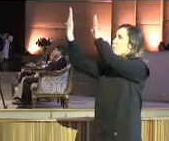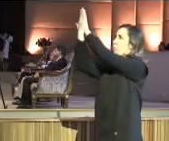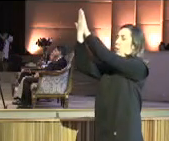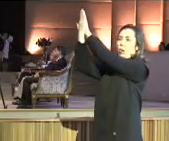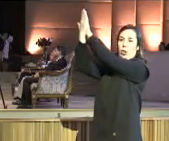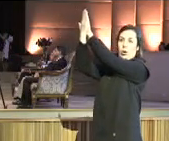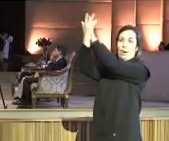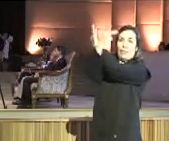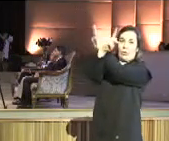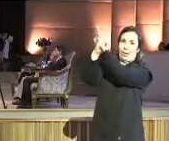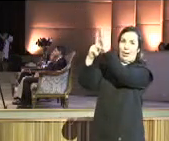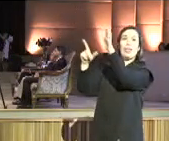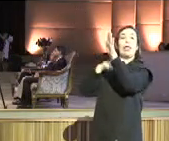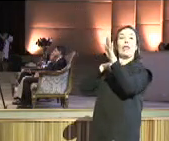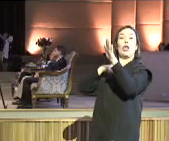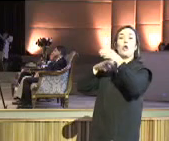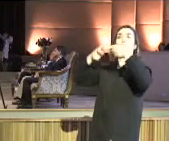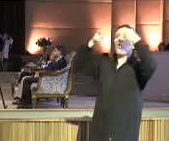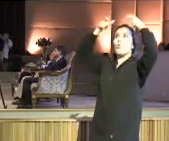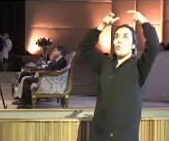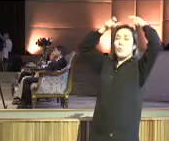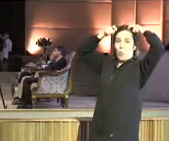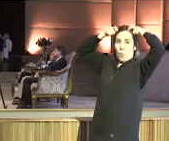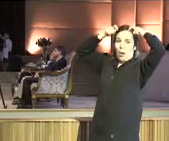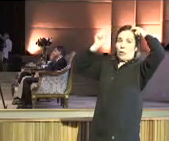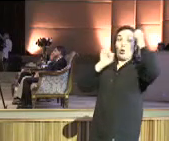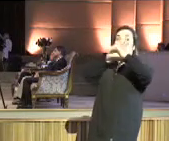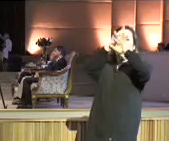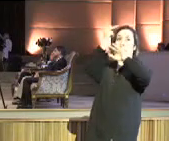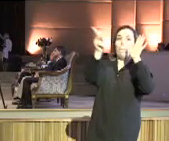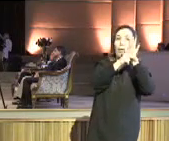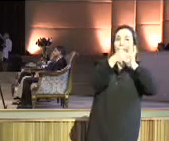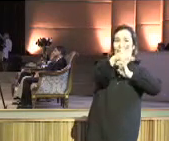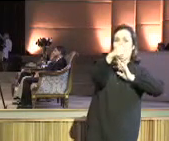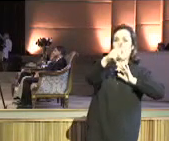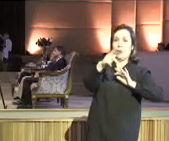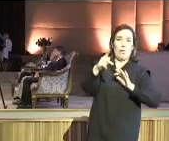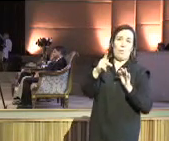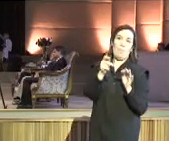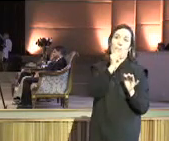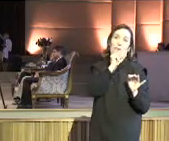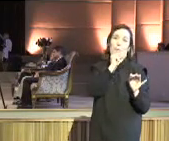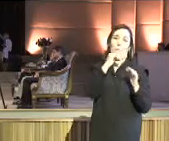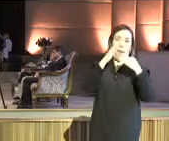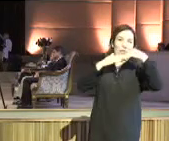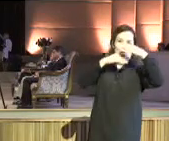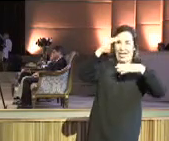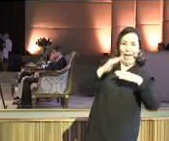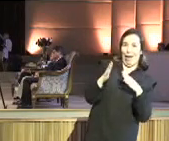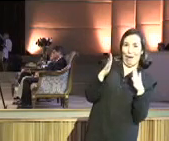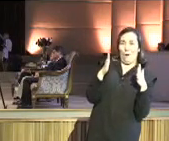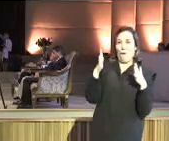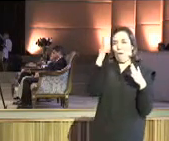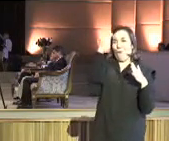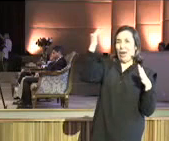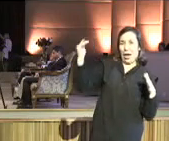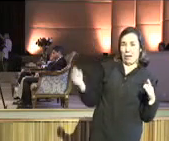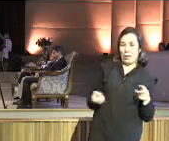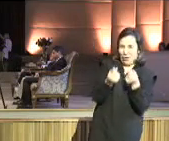pegar a sua coroa e jogar aos pés do Senhor Jesus. Está lá no livro de Apocalipse que quando os 24